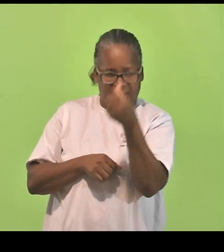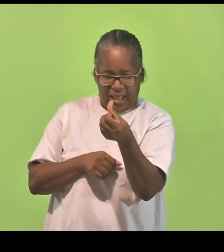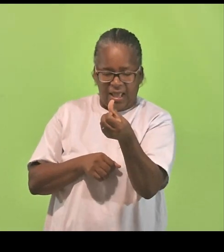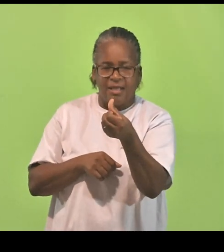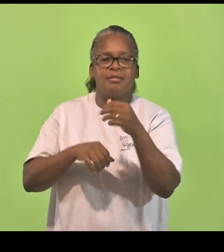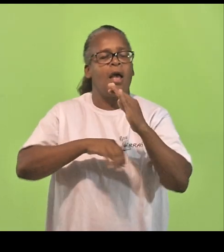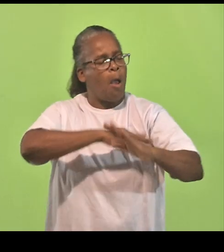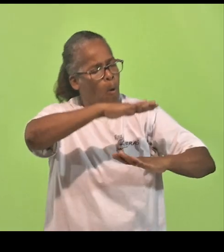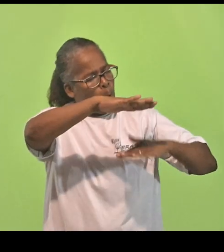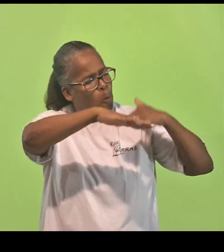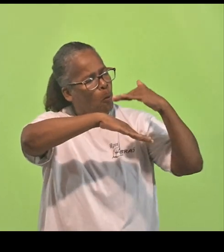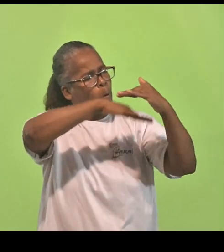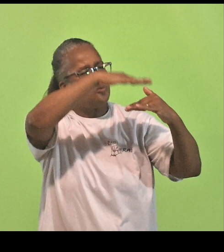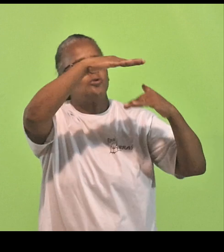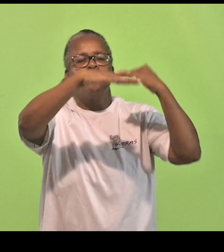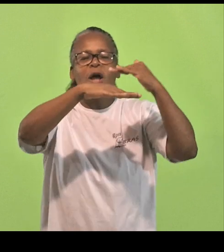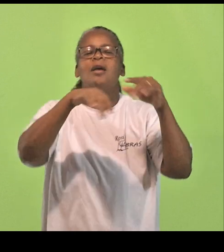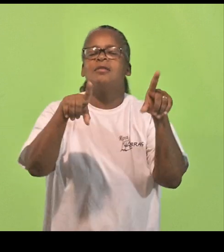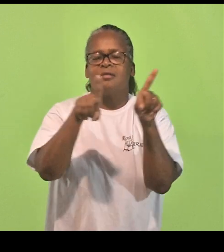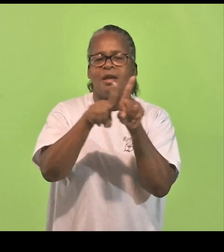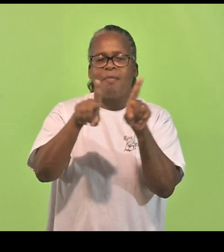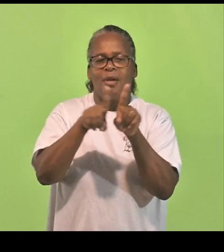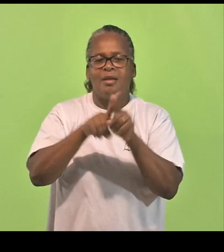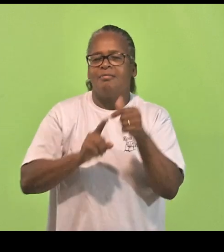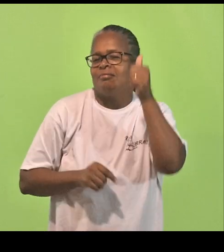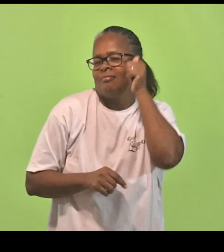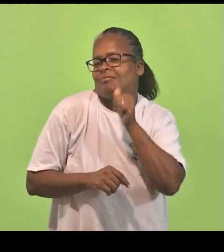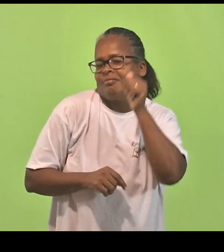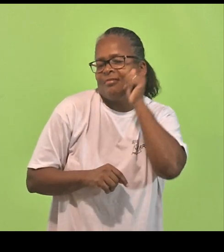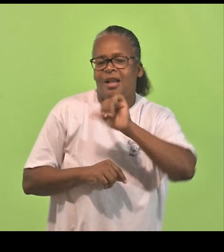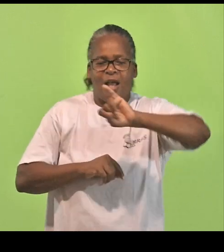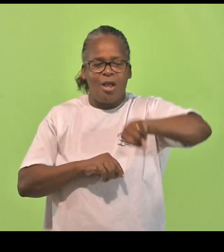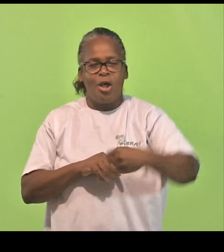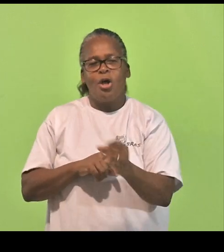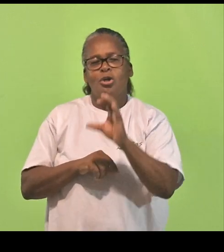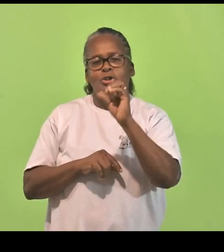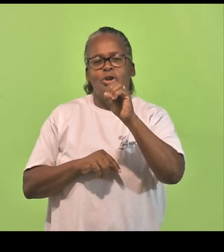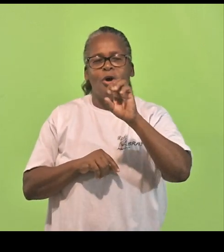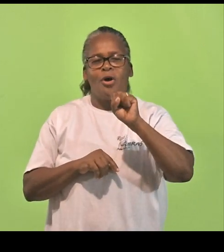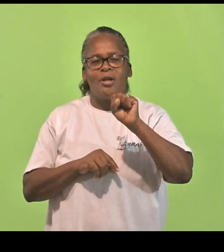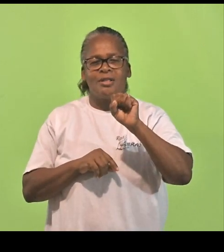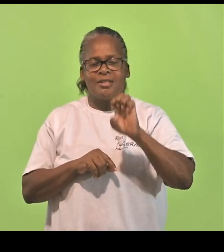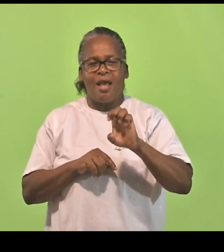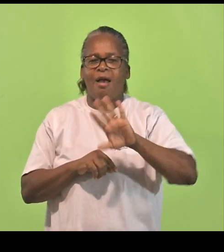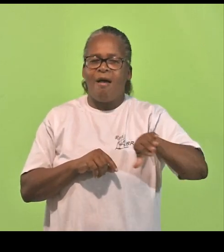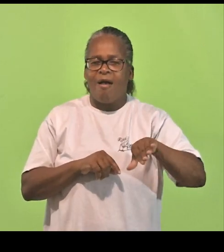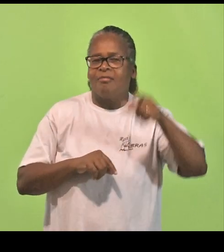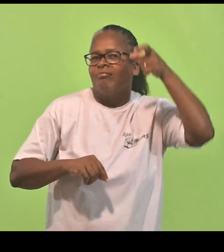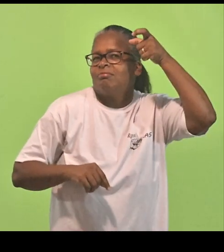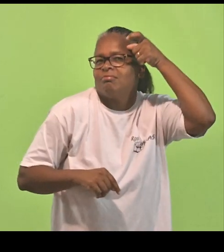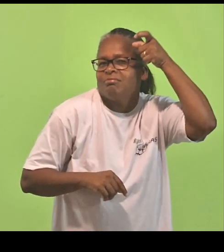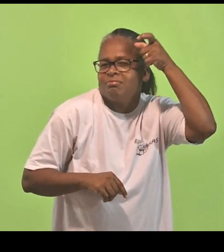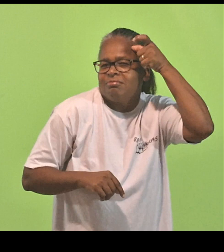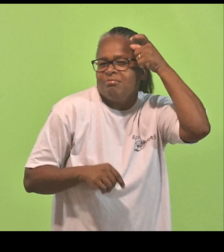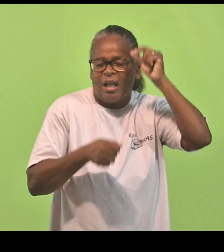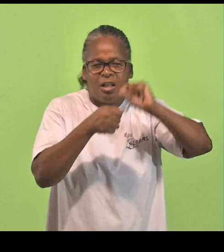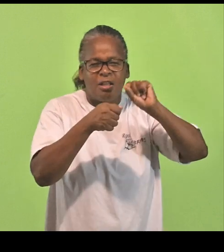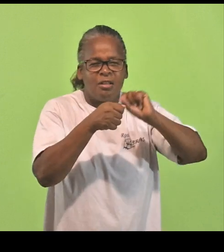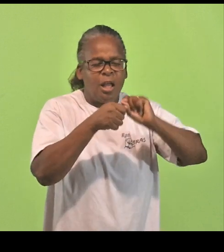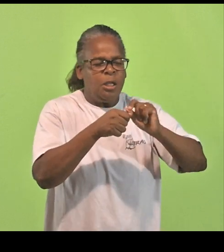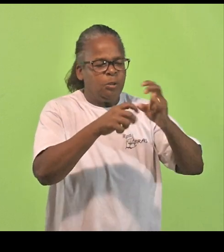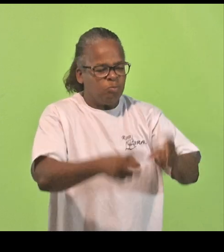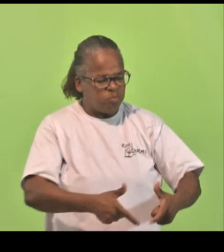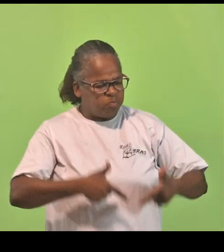da icônica reportagem do jornalista José Louzeiro, onde ele afirma que uma multinacional do diabo sacrificaria crianças em todo o